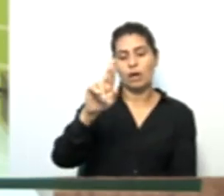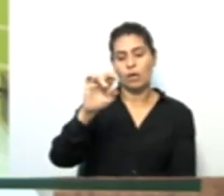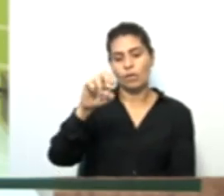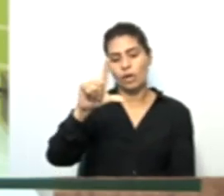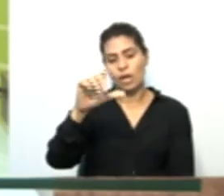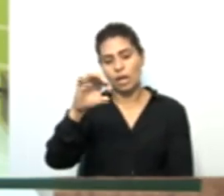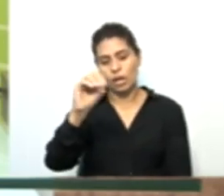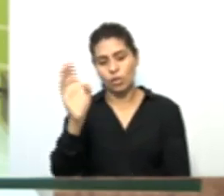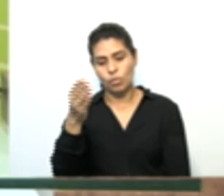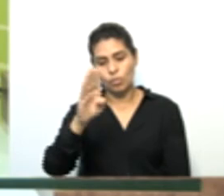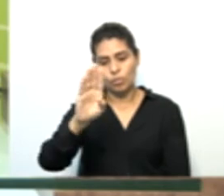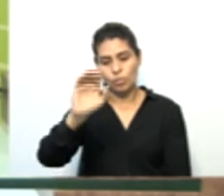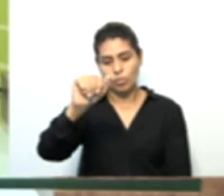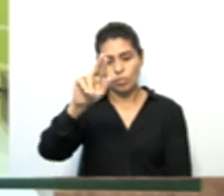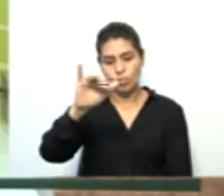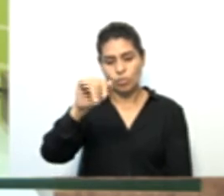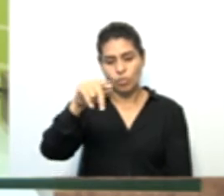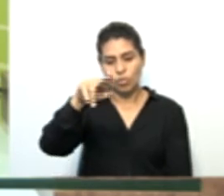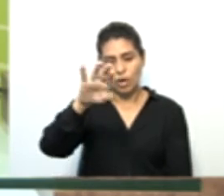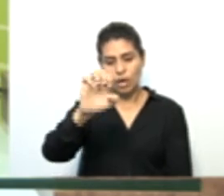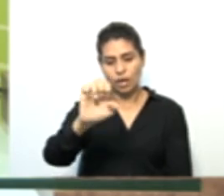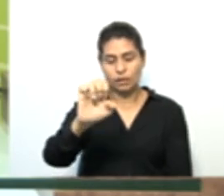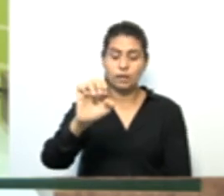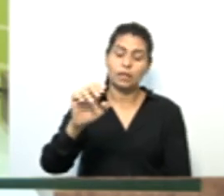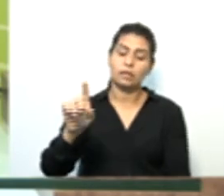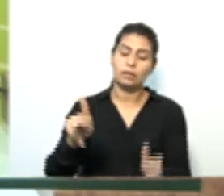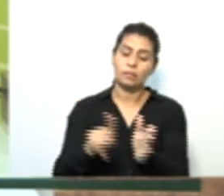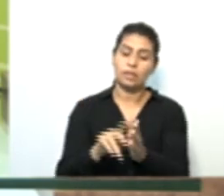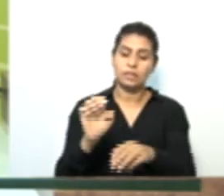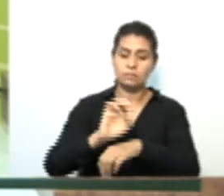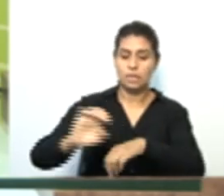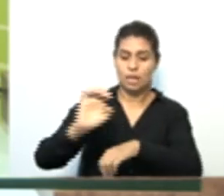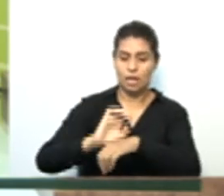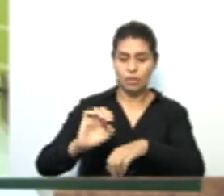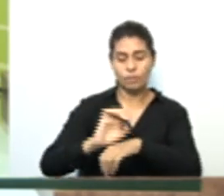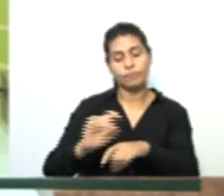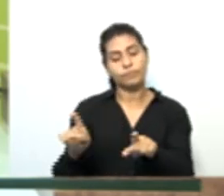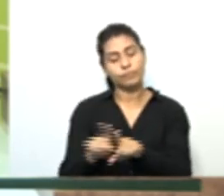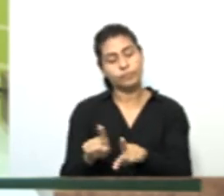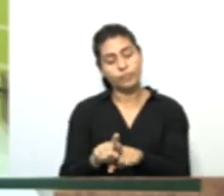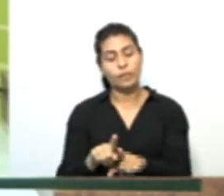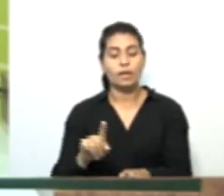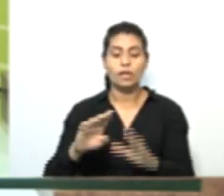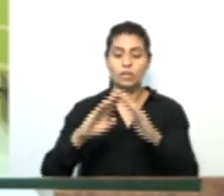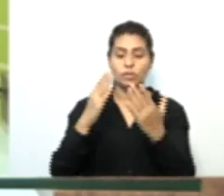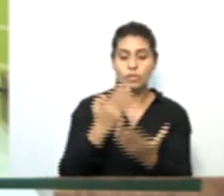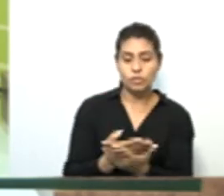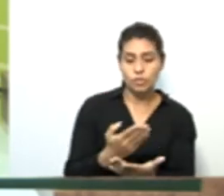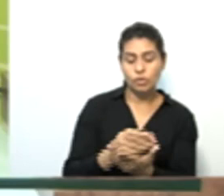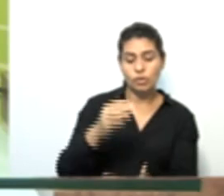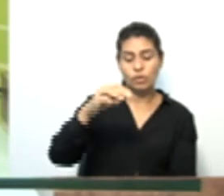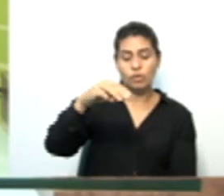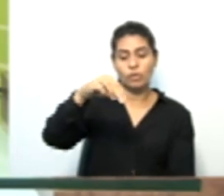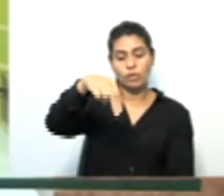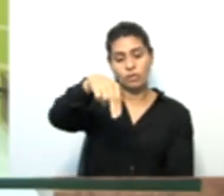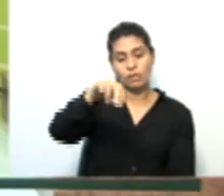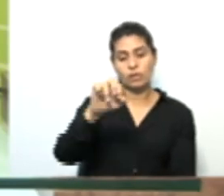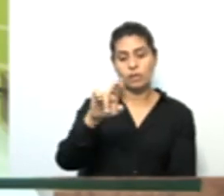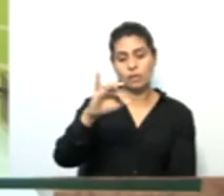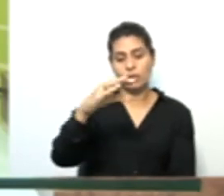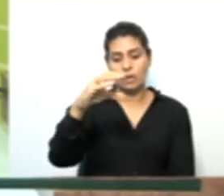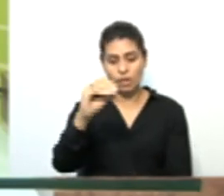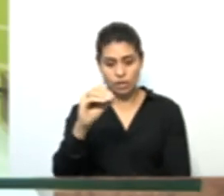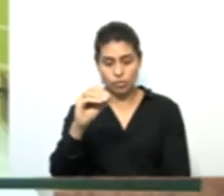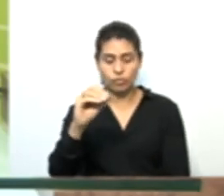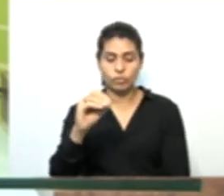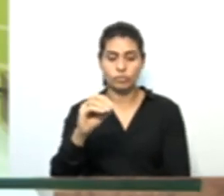Oeste. Escola Marcelene Carvalho Ricardo, de São Francisco do Guaporé, e Escola Américo Brasiliense de Almeida